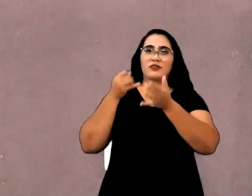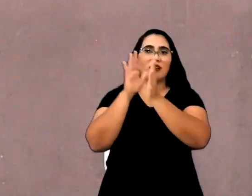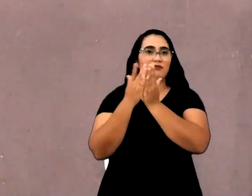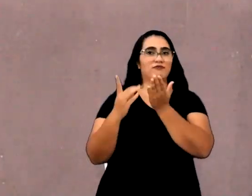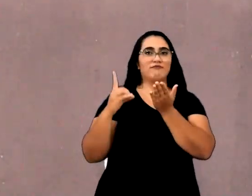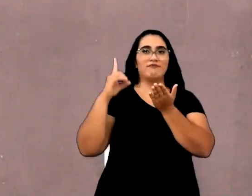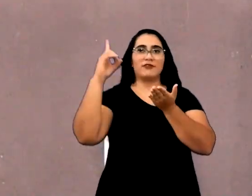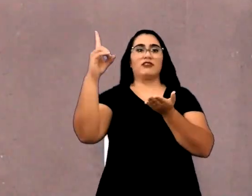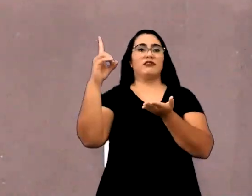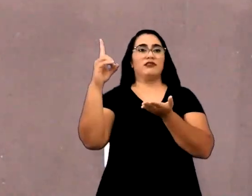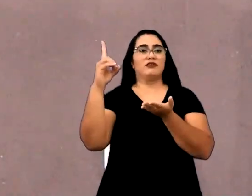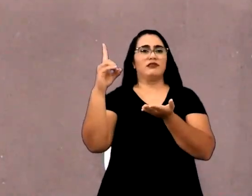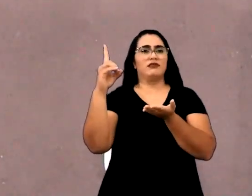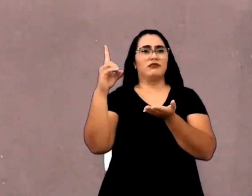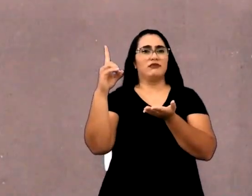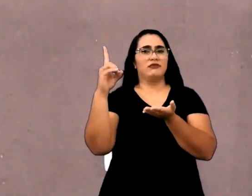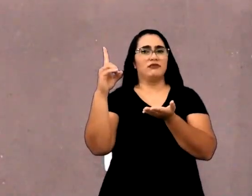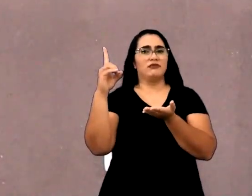palavra.